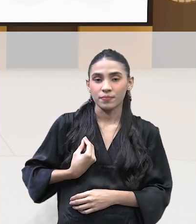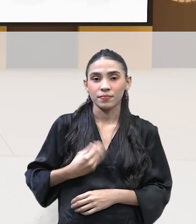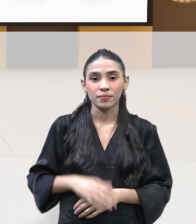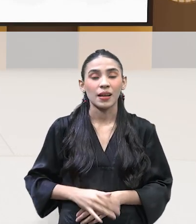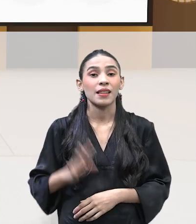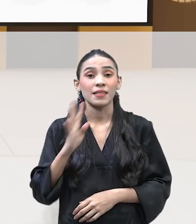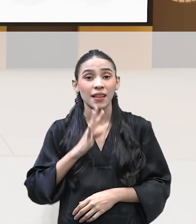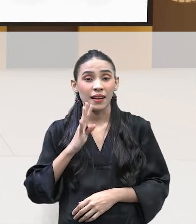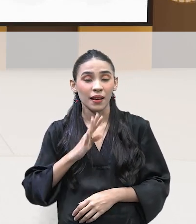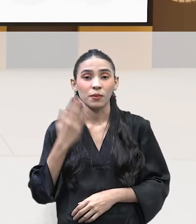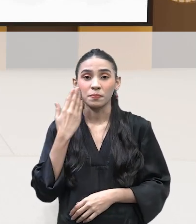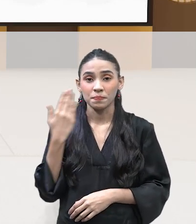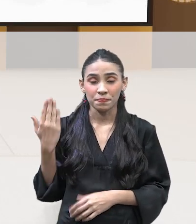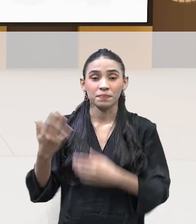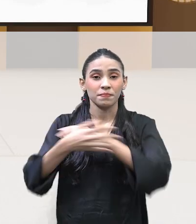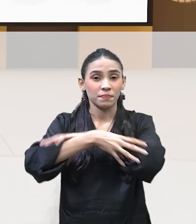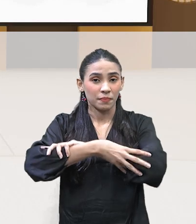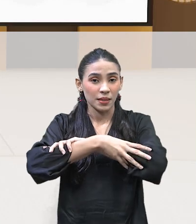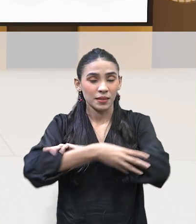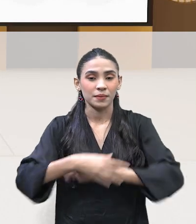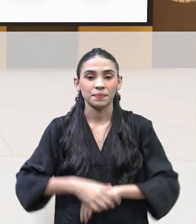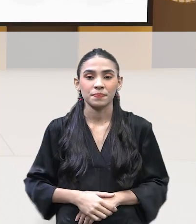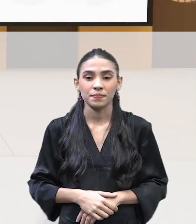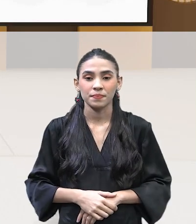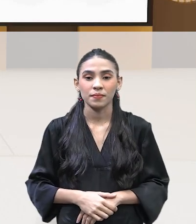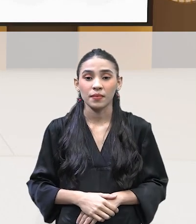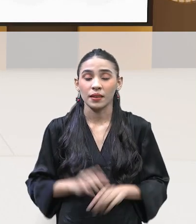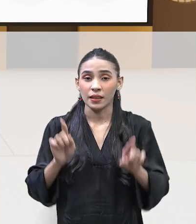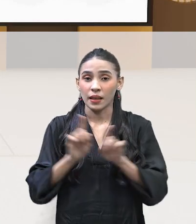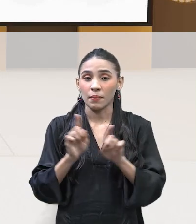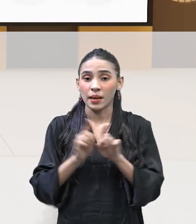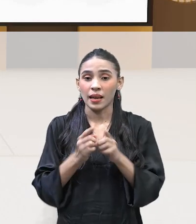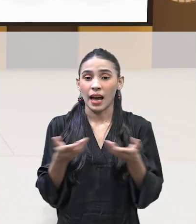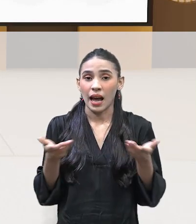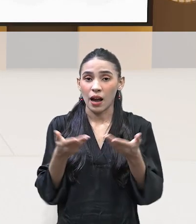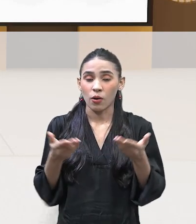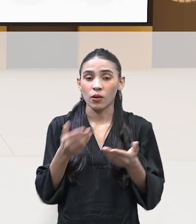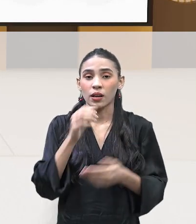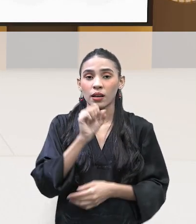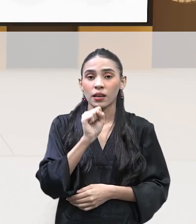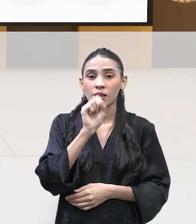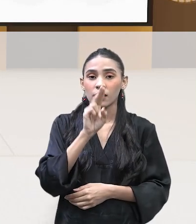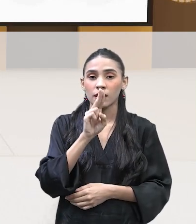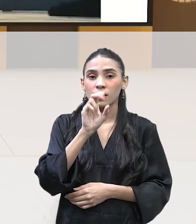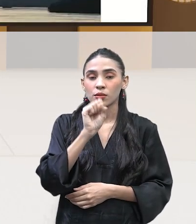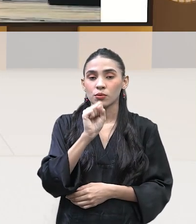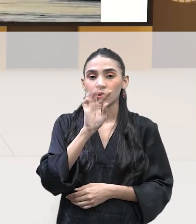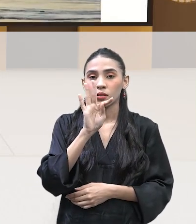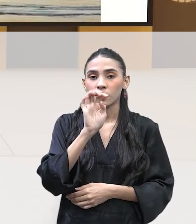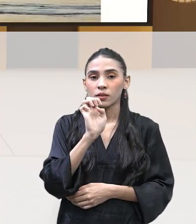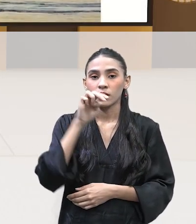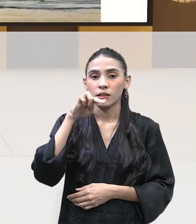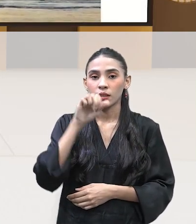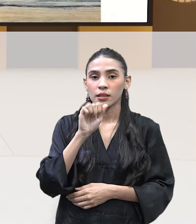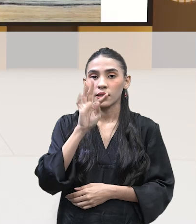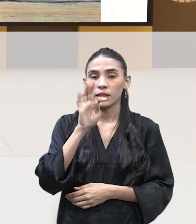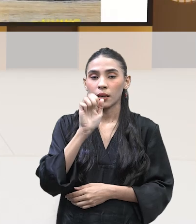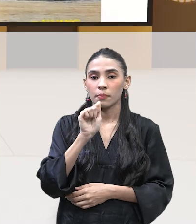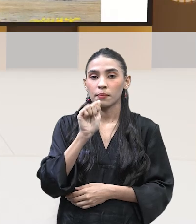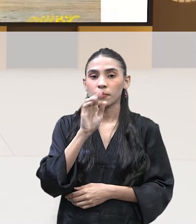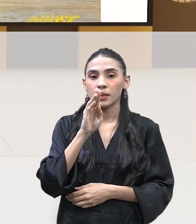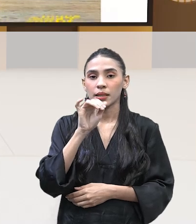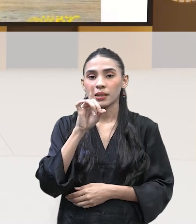achei bem legal essa parceria. Então, vamos ver aqui a questão da sustentabilidade que a empresa prega. Então, olha só, é através de um simples